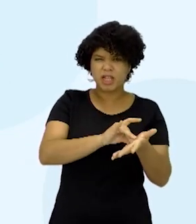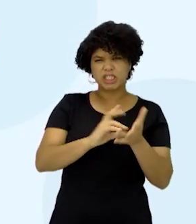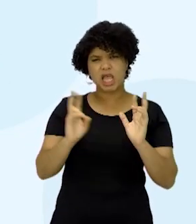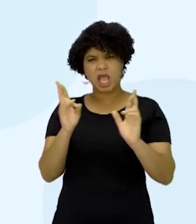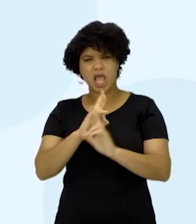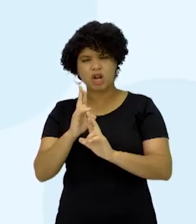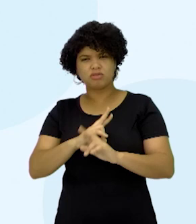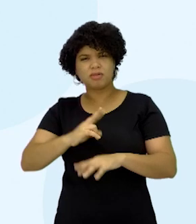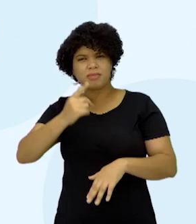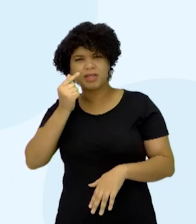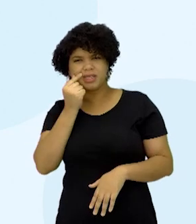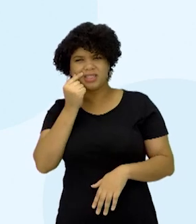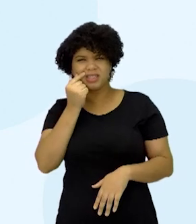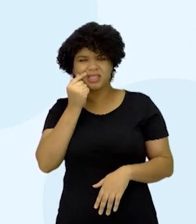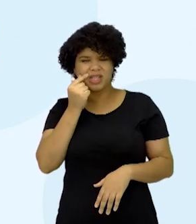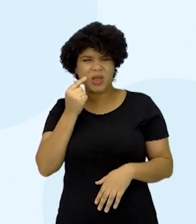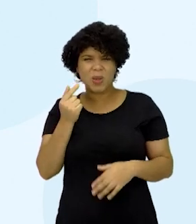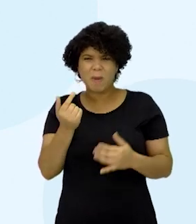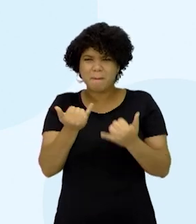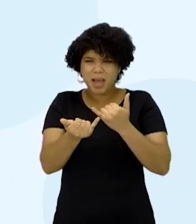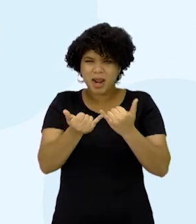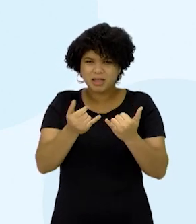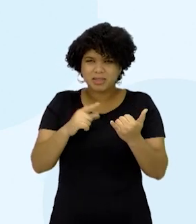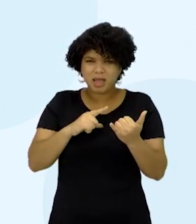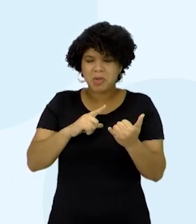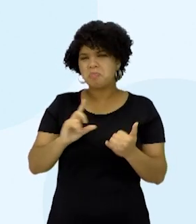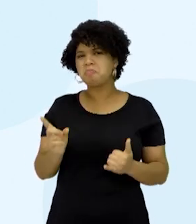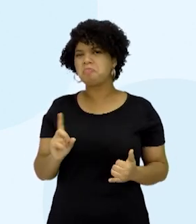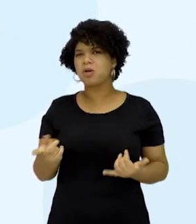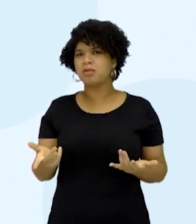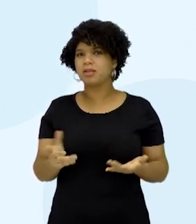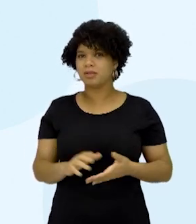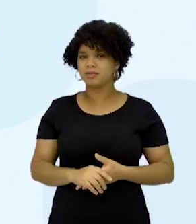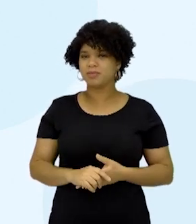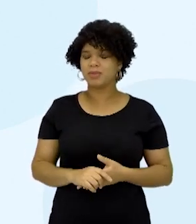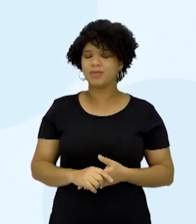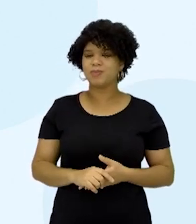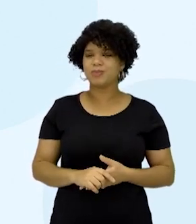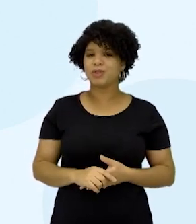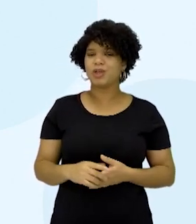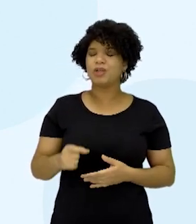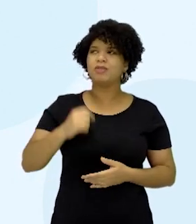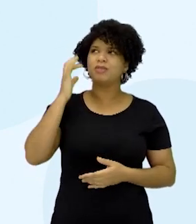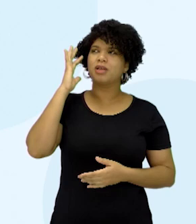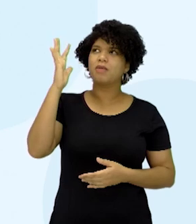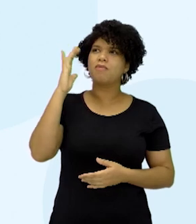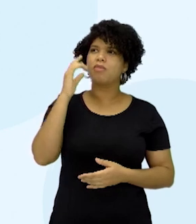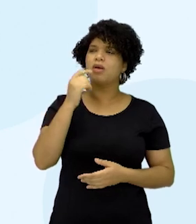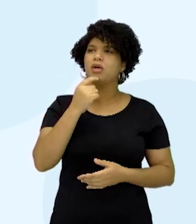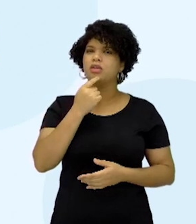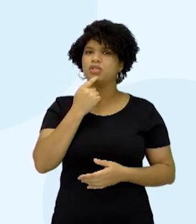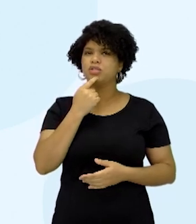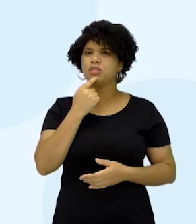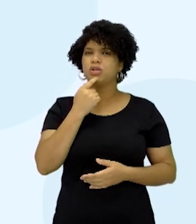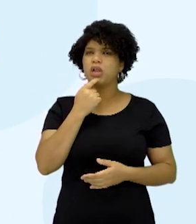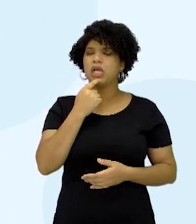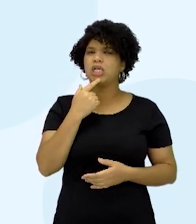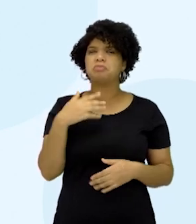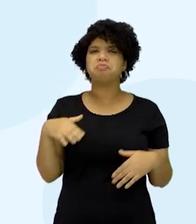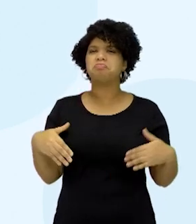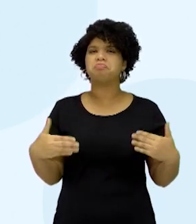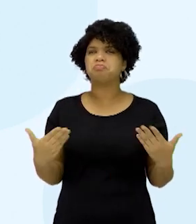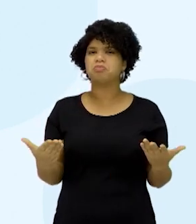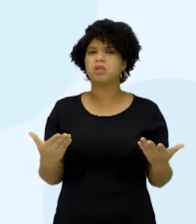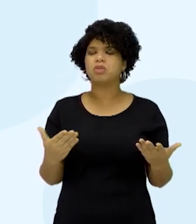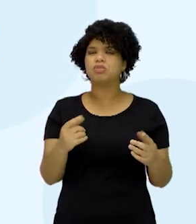humanas, segundo o autor? Não, porque a realidade virtual e a verdade, e a realidade real aqui não conversam.